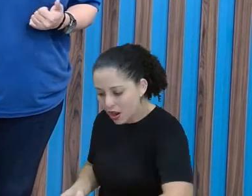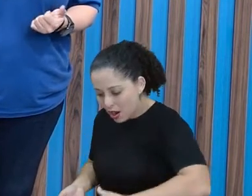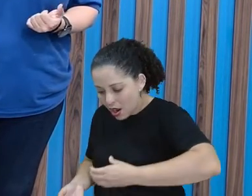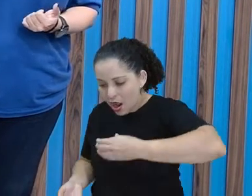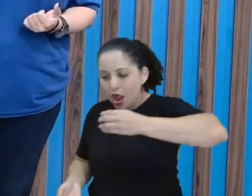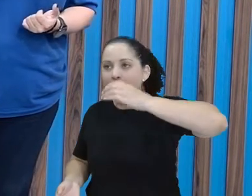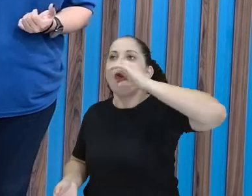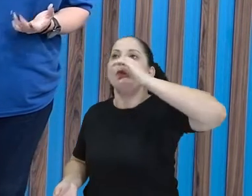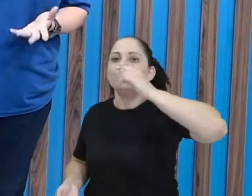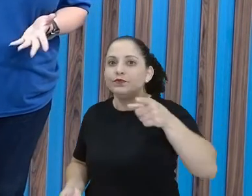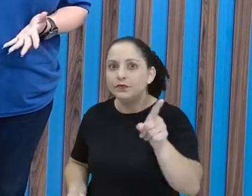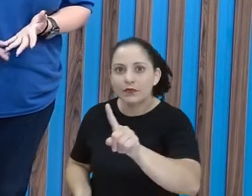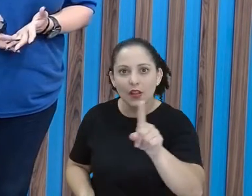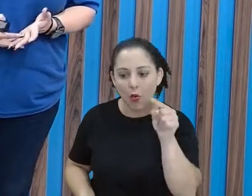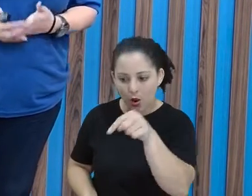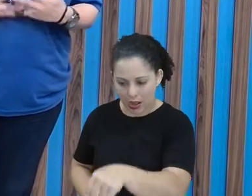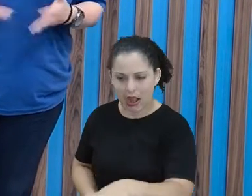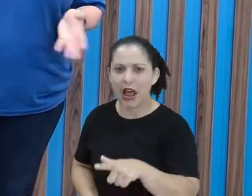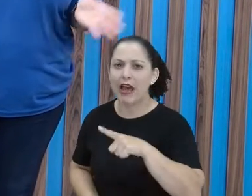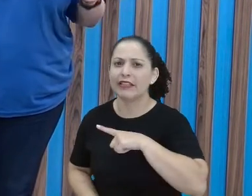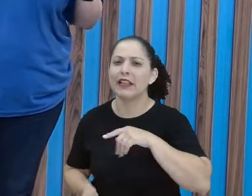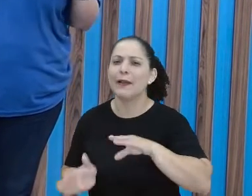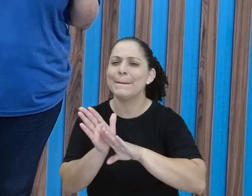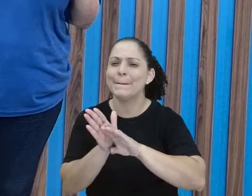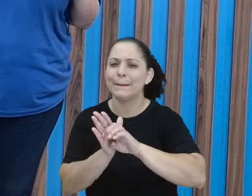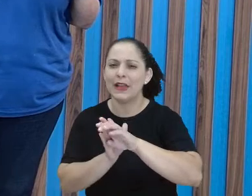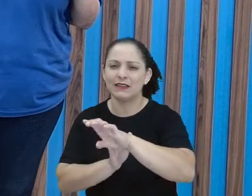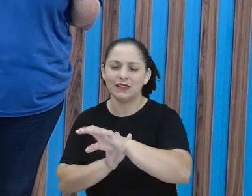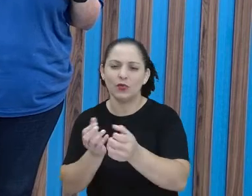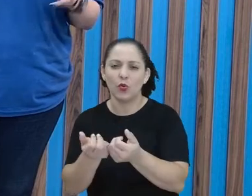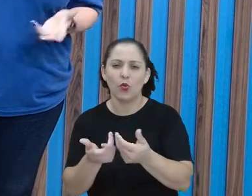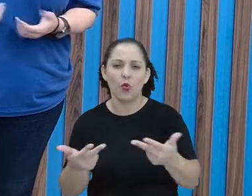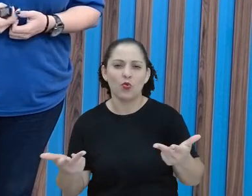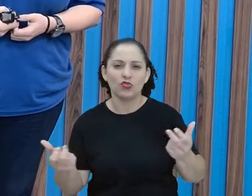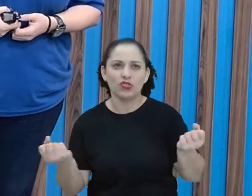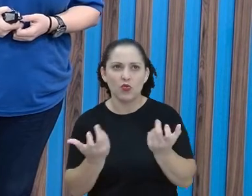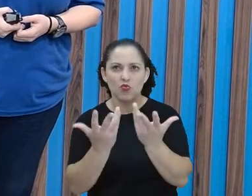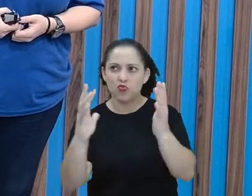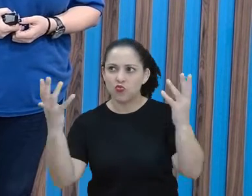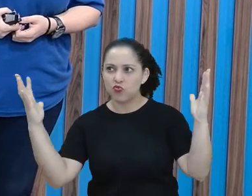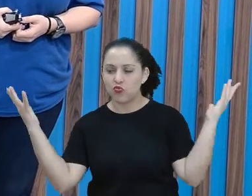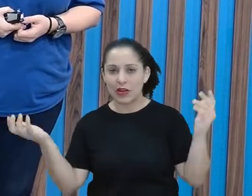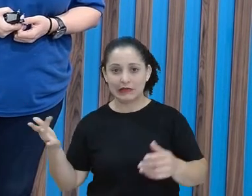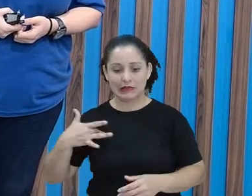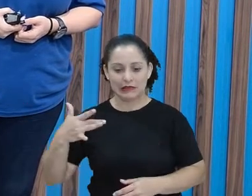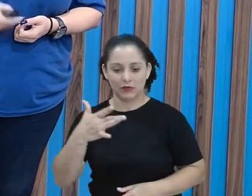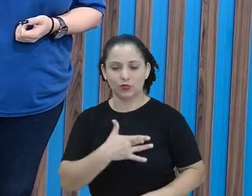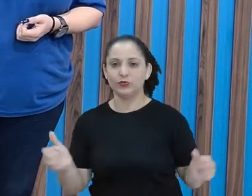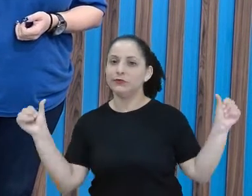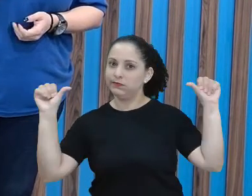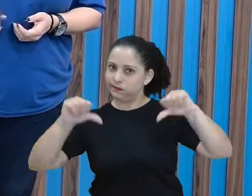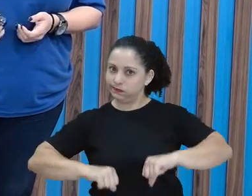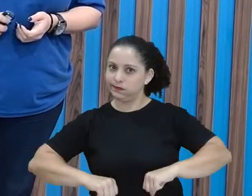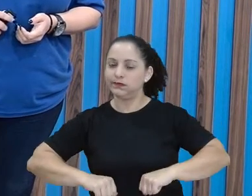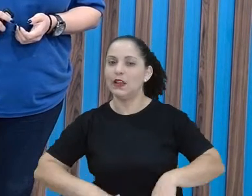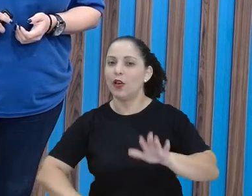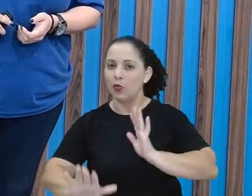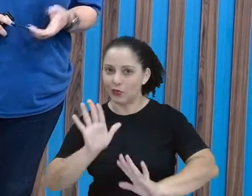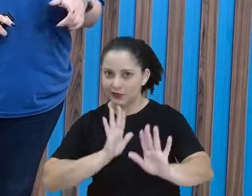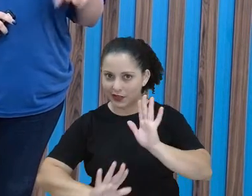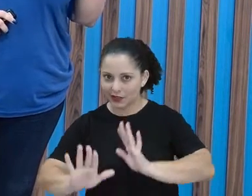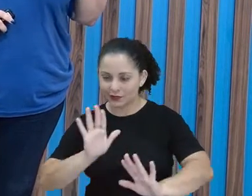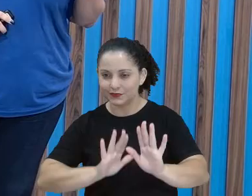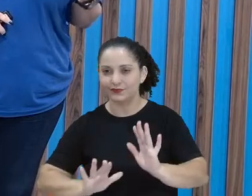gente, porque pode ter ali micro-organismos que estão disponíveis na natureza e pode fazer mal para a gente, tá certo? Então, tome esse cuidado